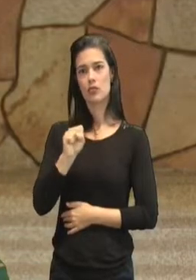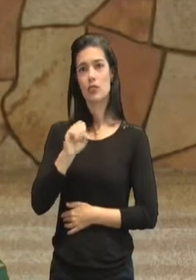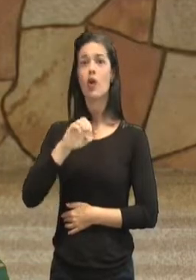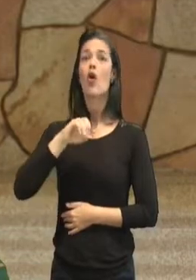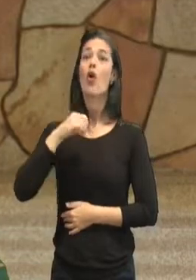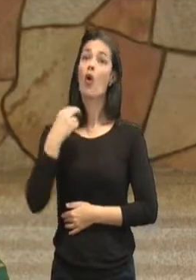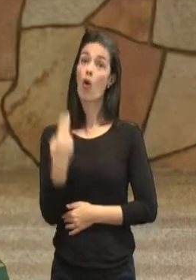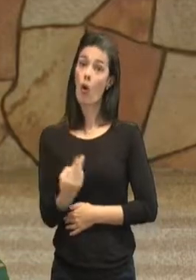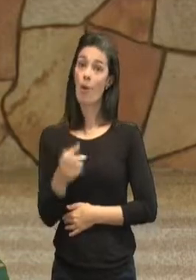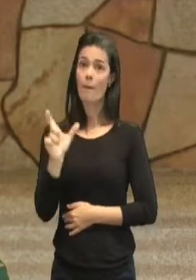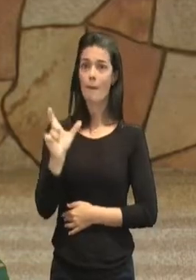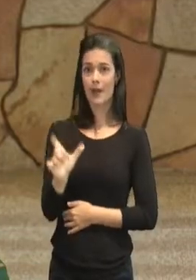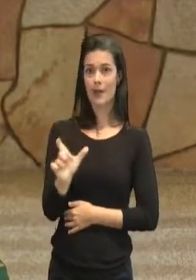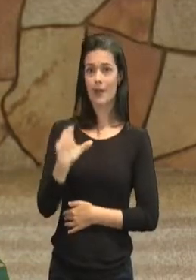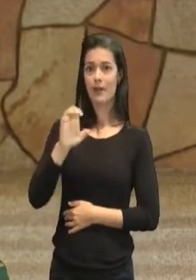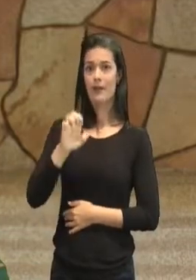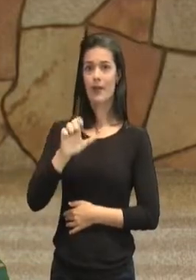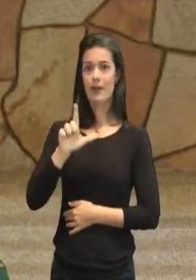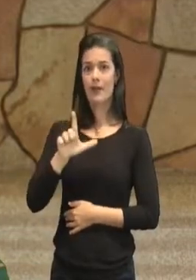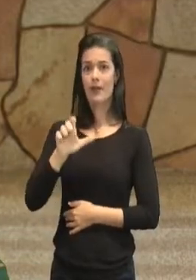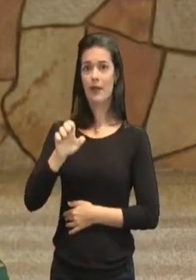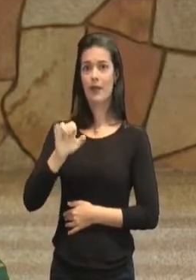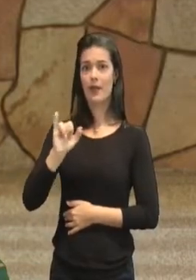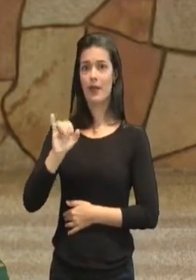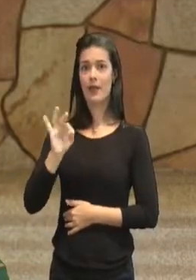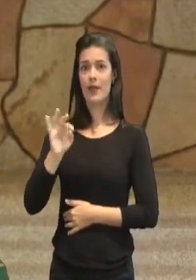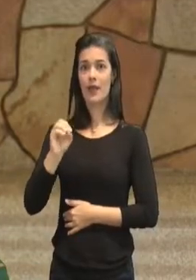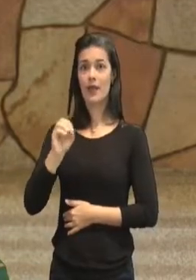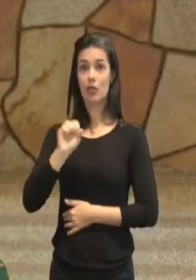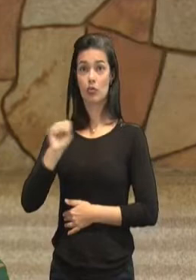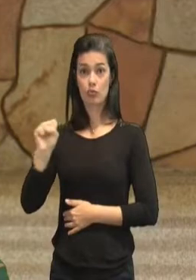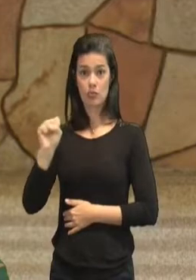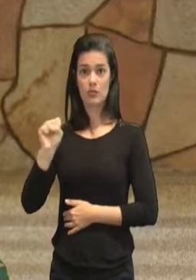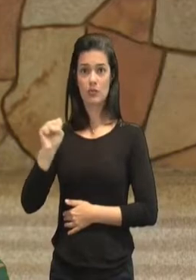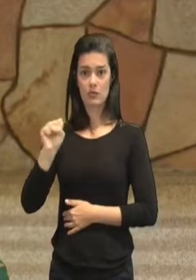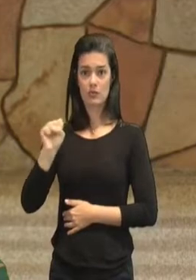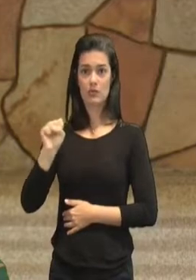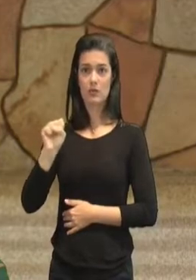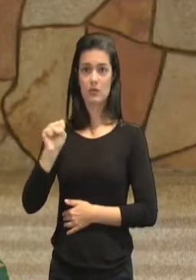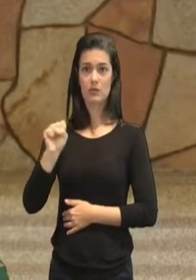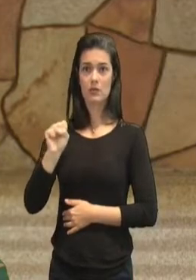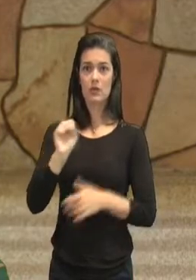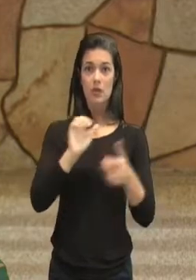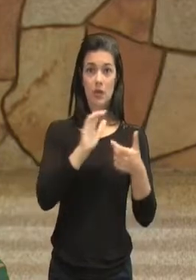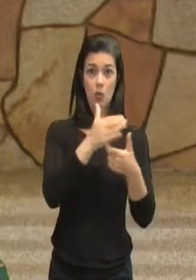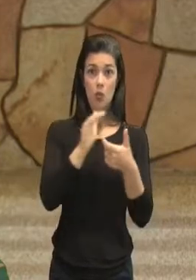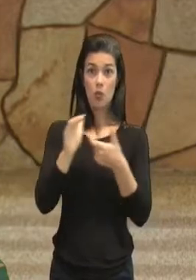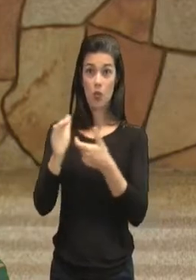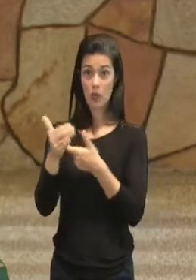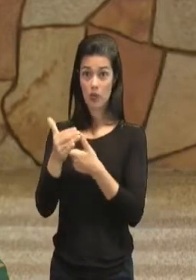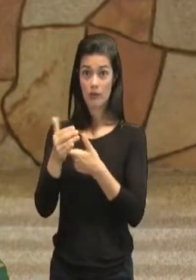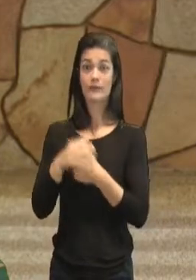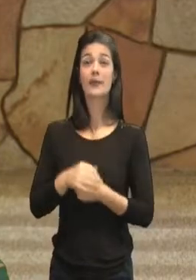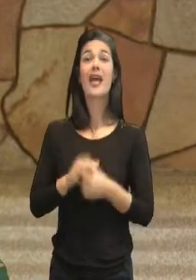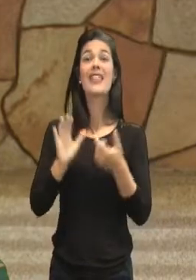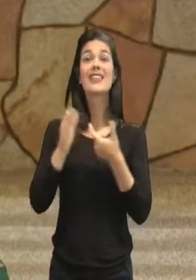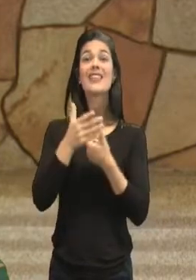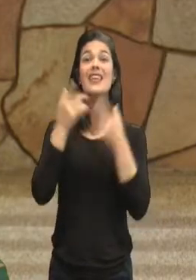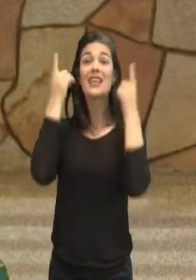escolhidos, em outros textos vai ser traduzido como eleitos. O termo no idioma original, no grego,